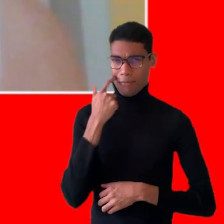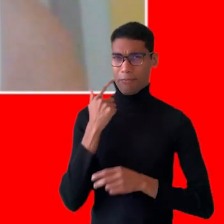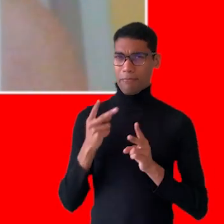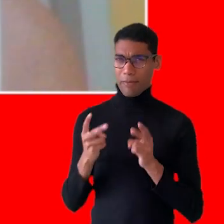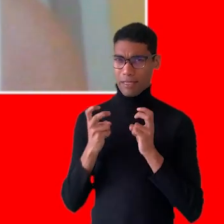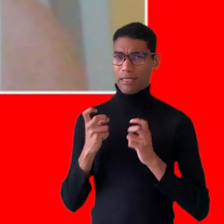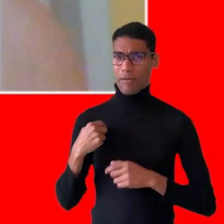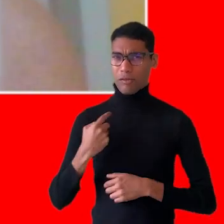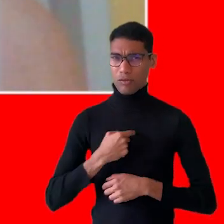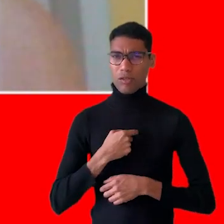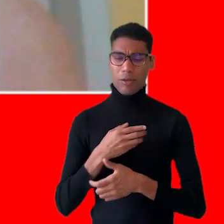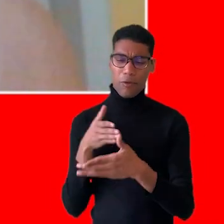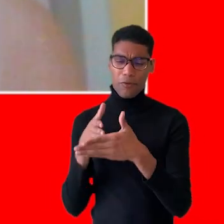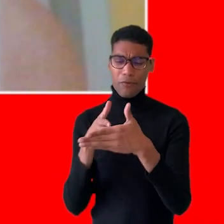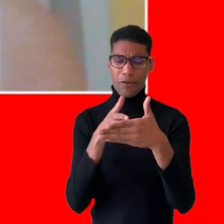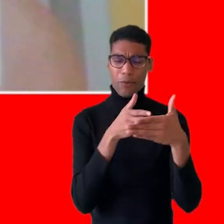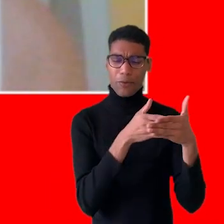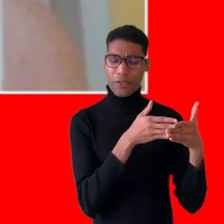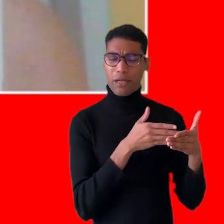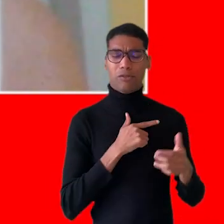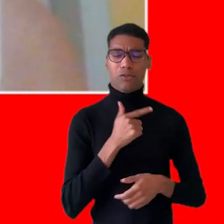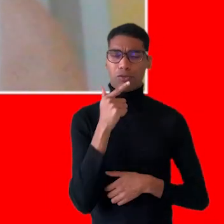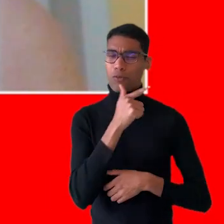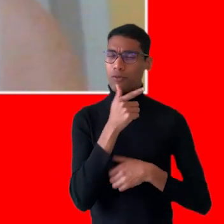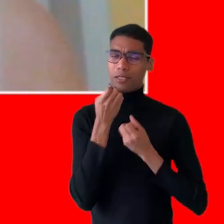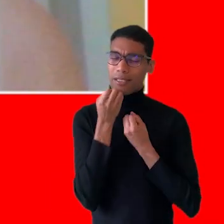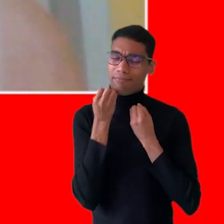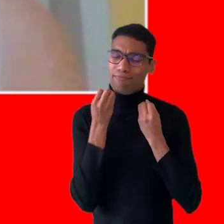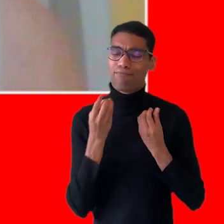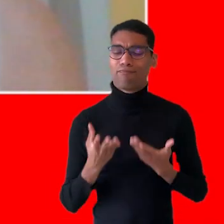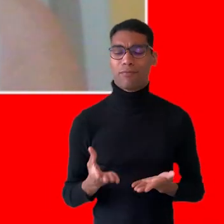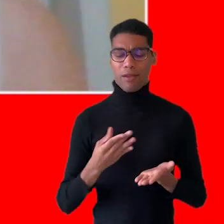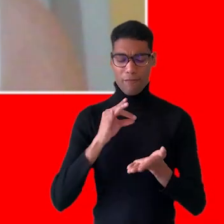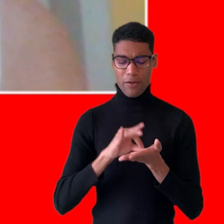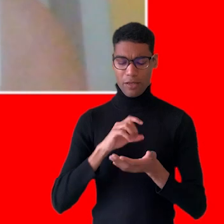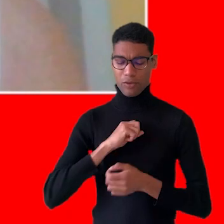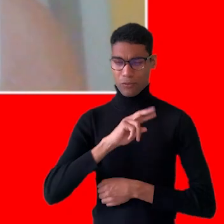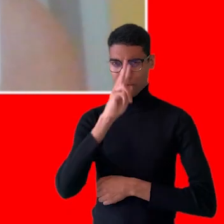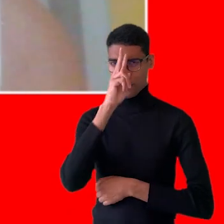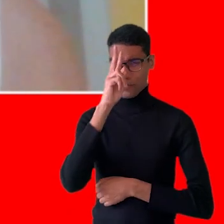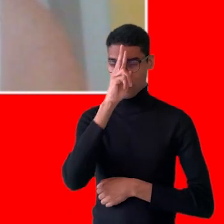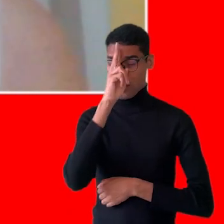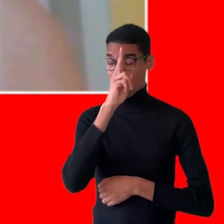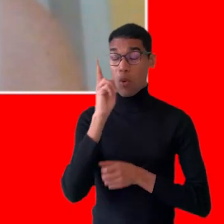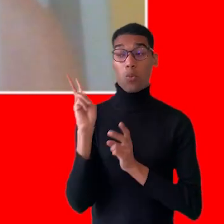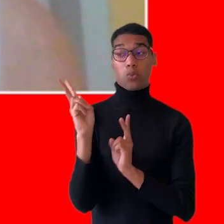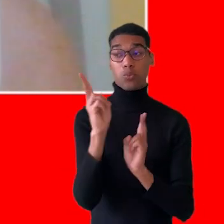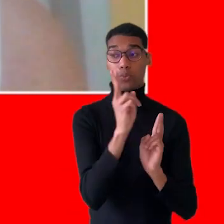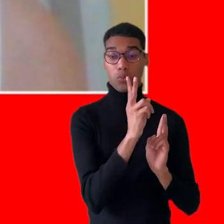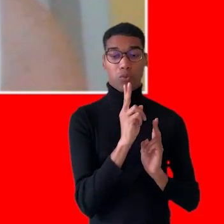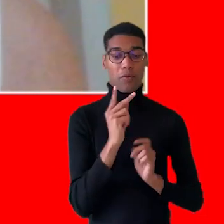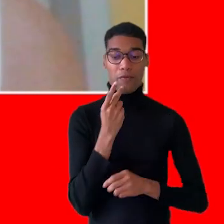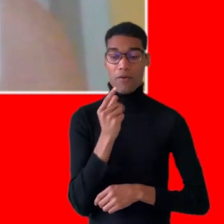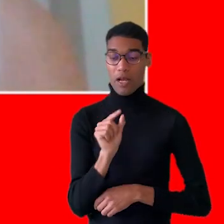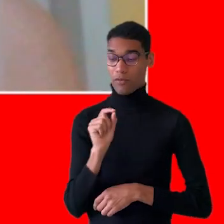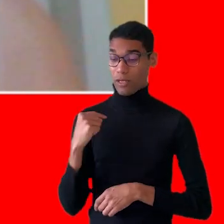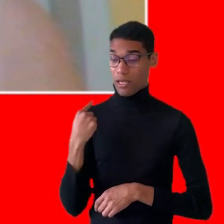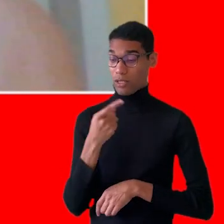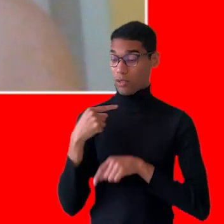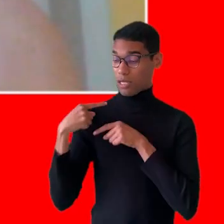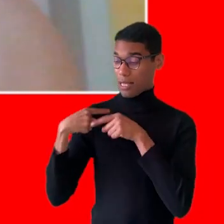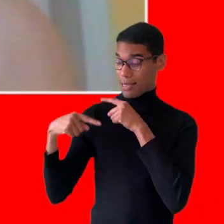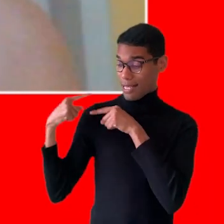nós temos dificuldade em ensinar, em contar a nossa verdadeira história. Continuam contando aí que nós somos descendentes